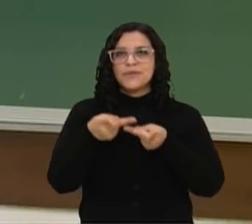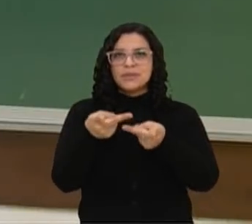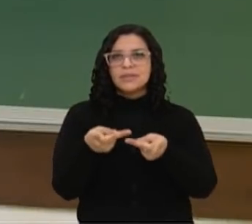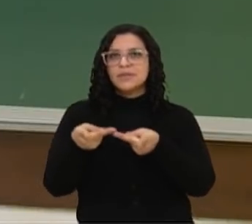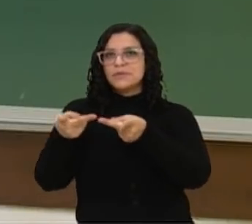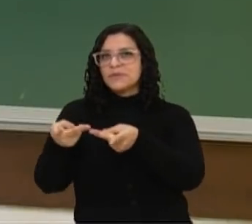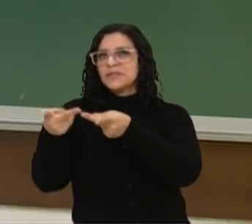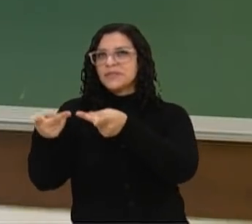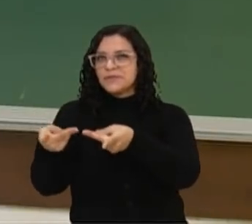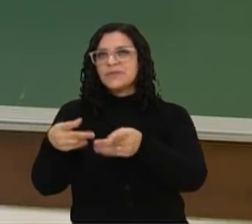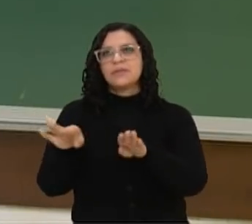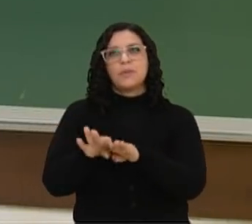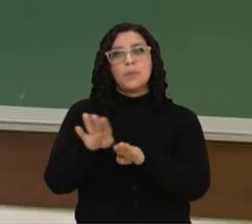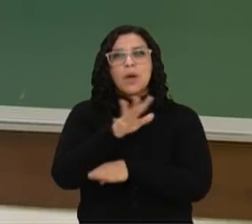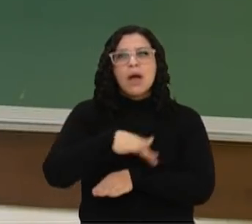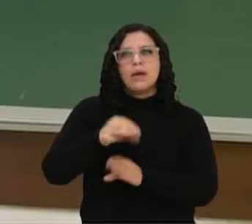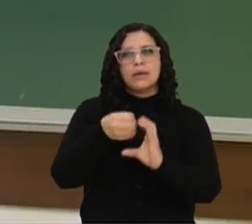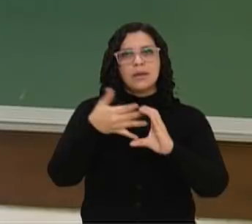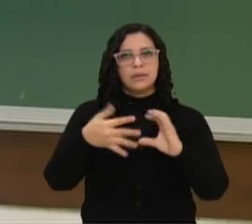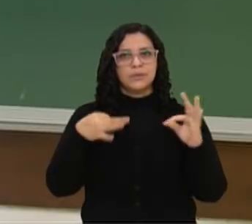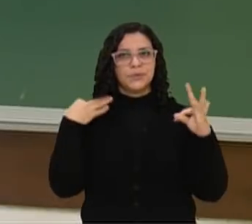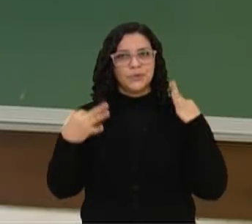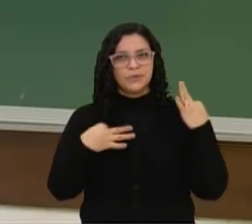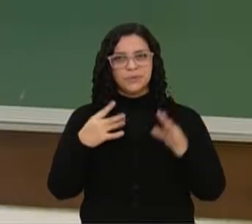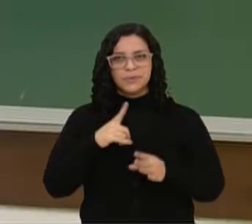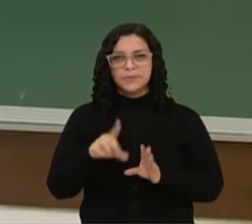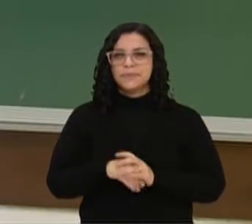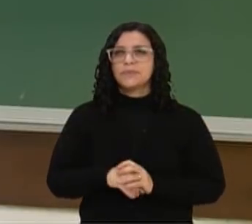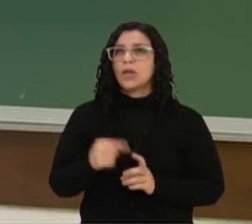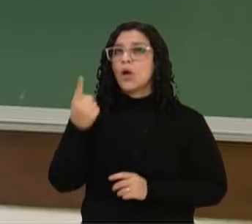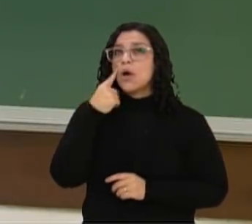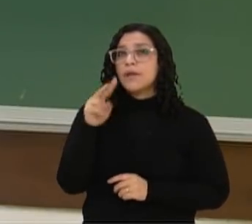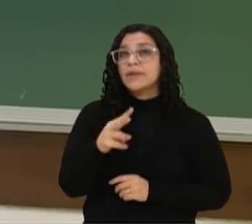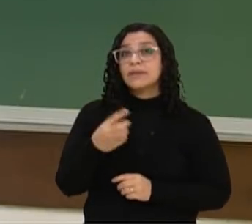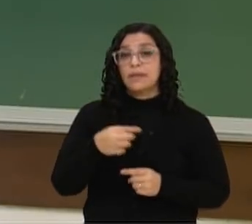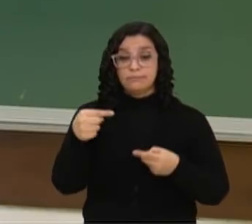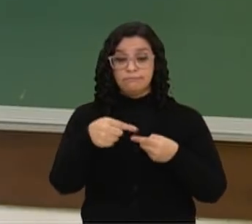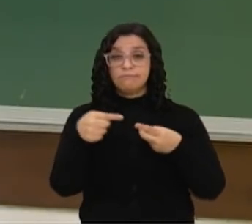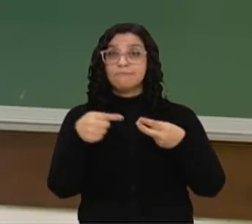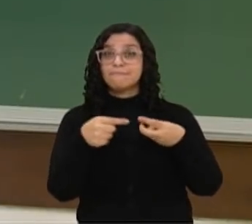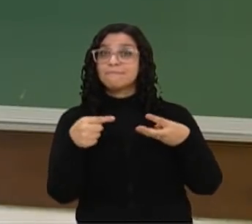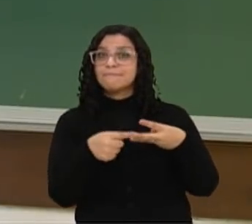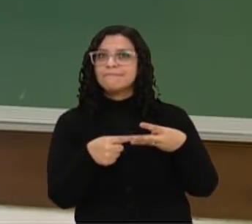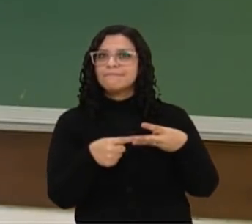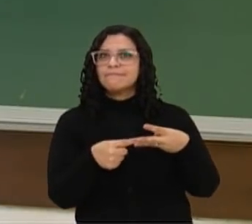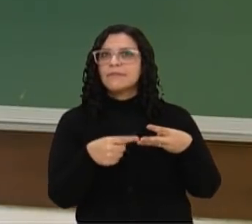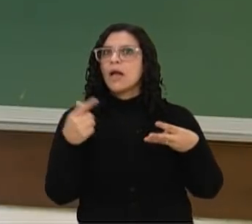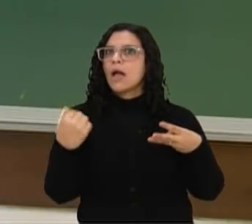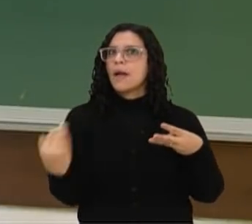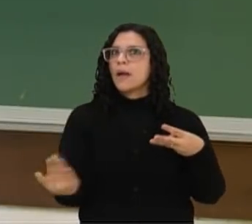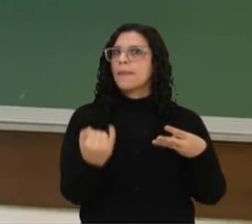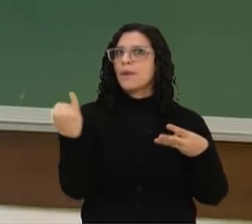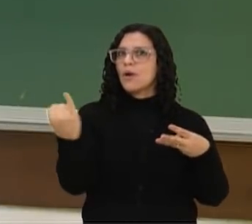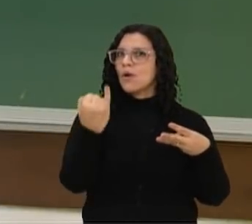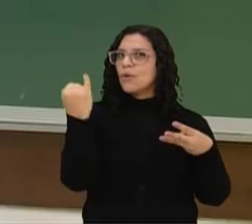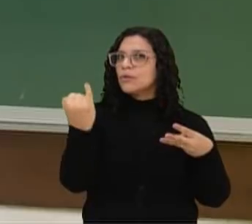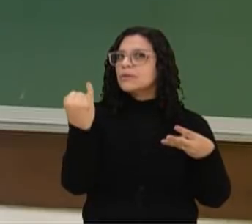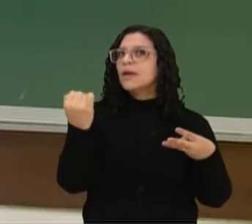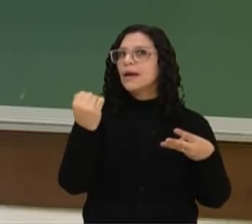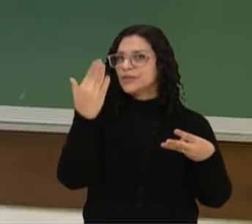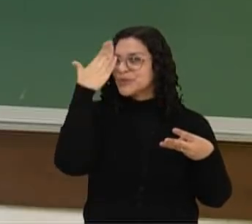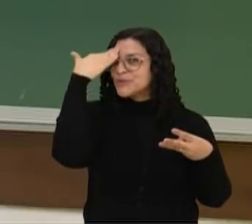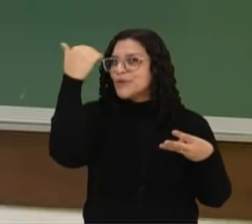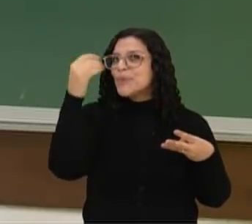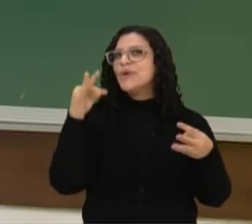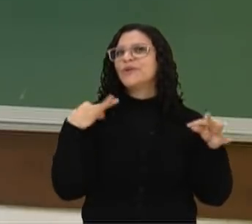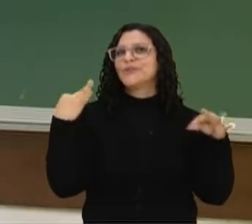visitação que envolvem essa característica ali do turismo, né? Existem 3 lugares que são bem relevantes em termos de turismo no nosso